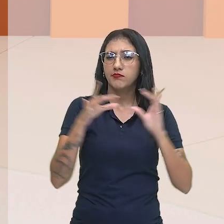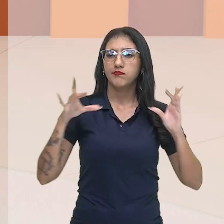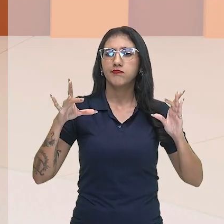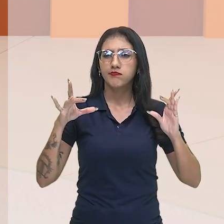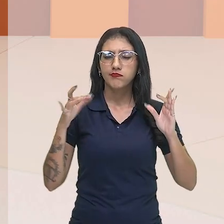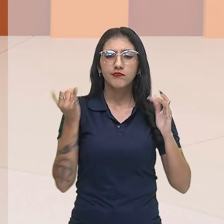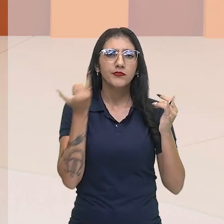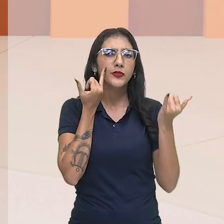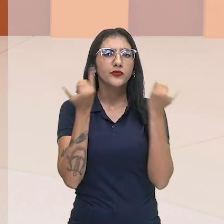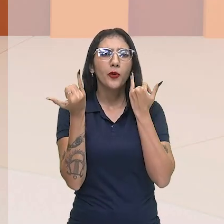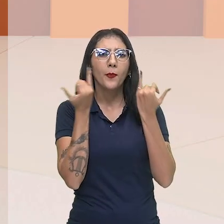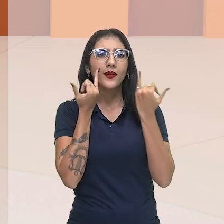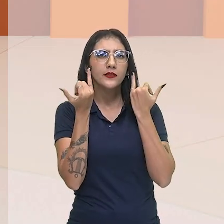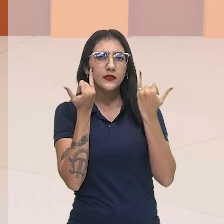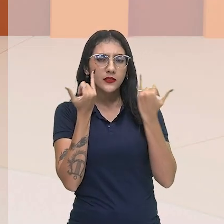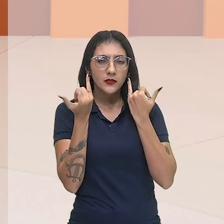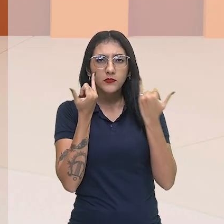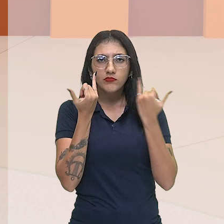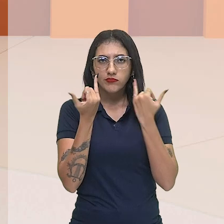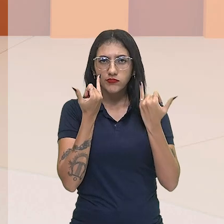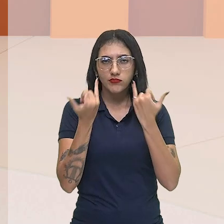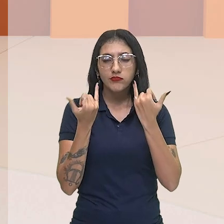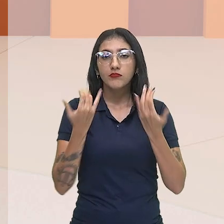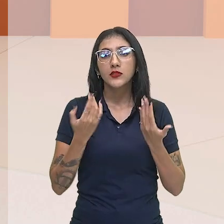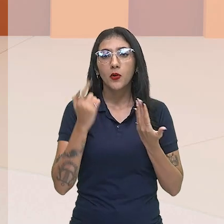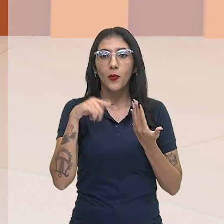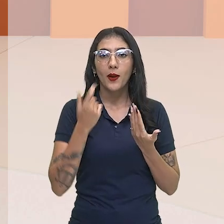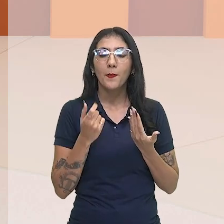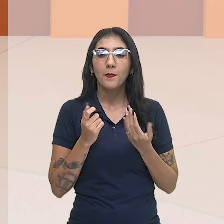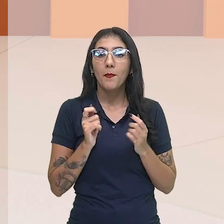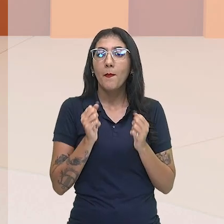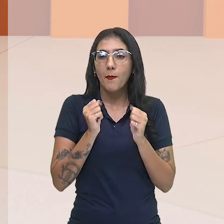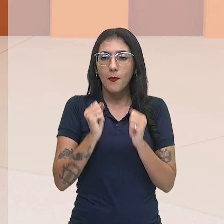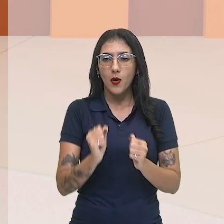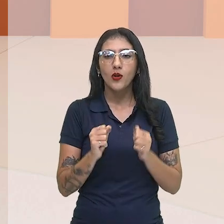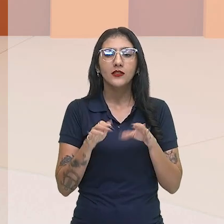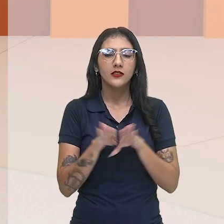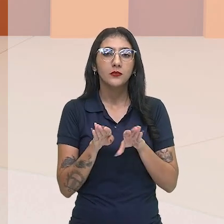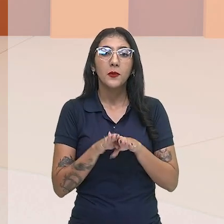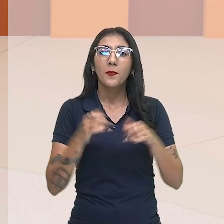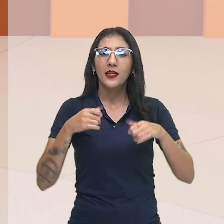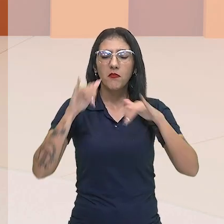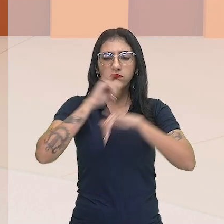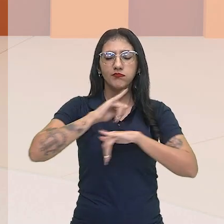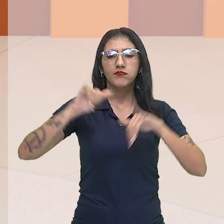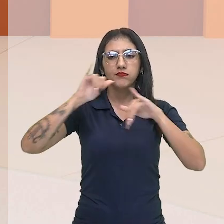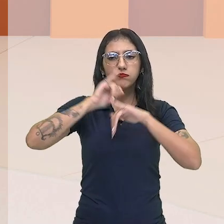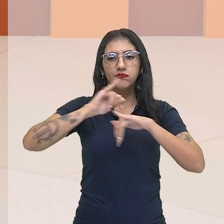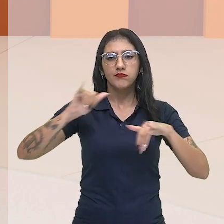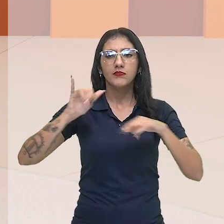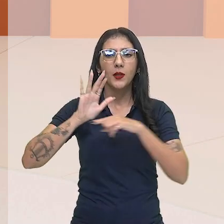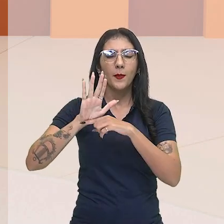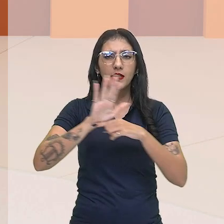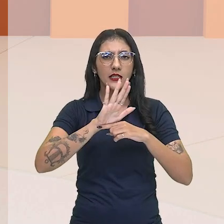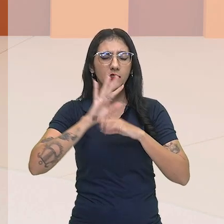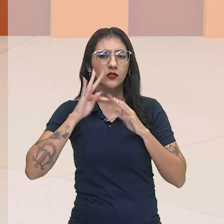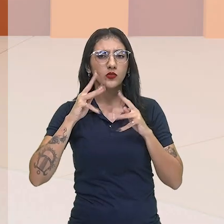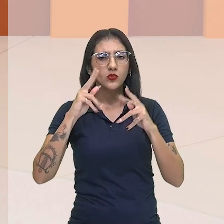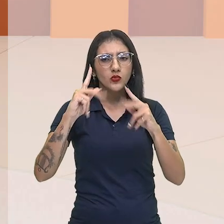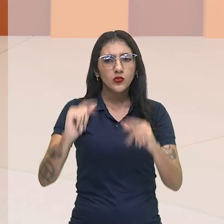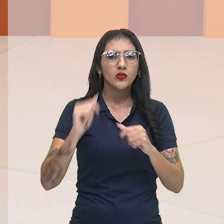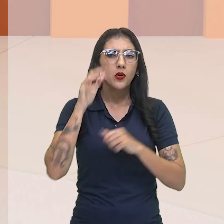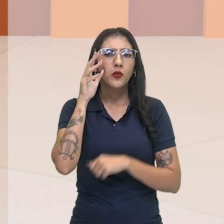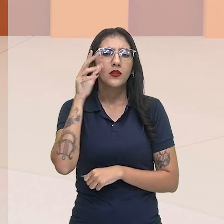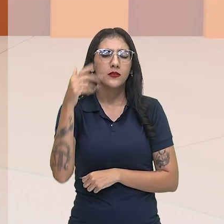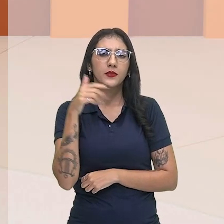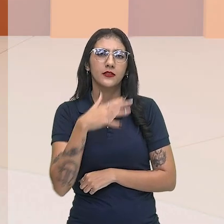A imprensa, ela pode atuar, deve atuar, noticiar, mostrar os fatos. É